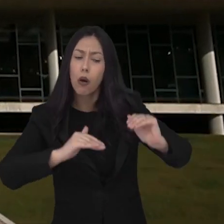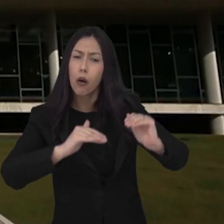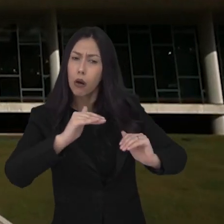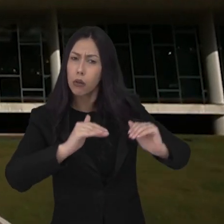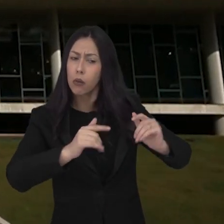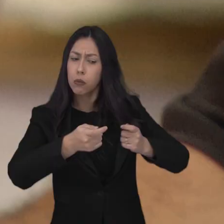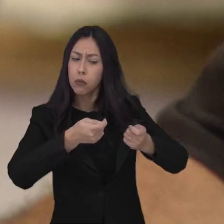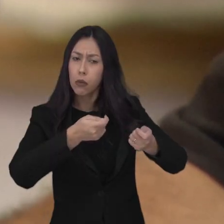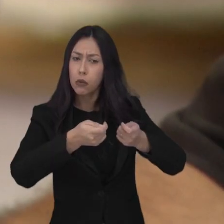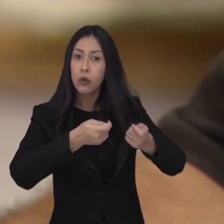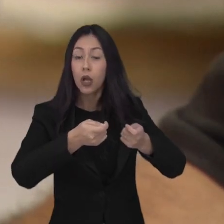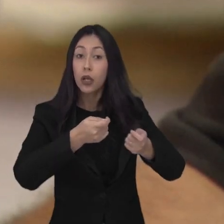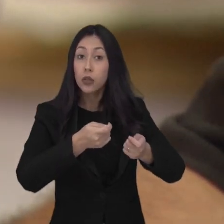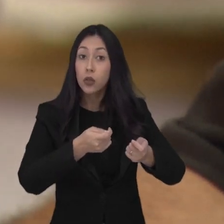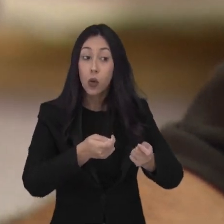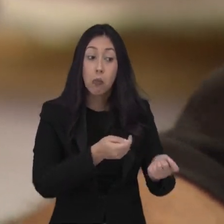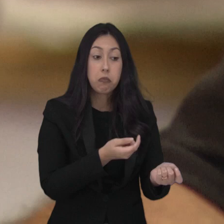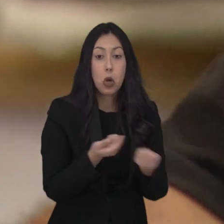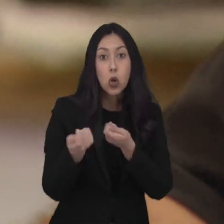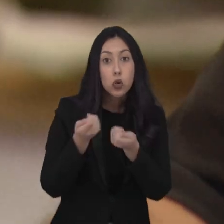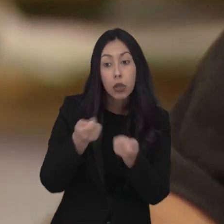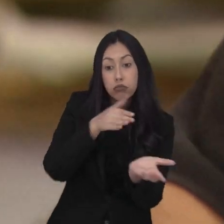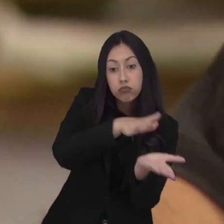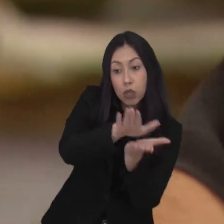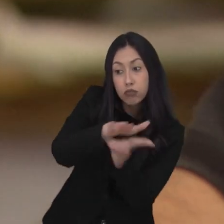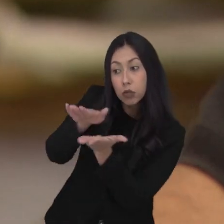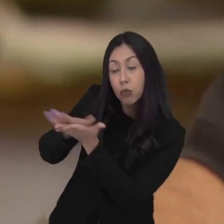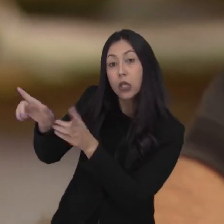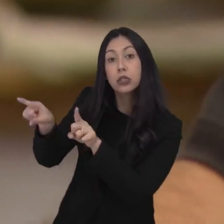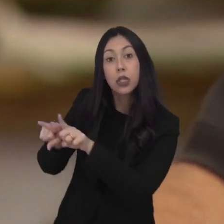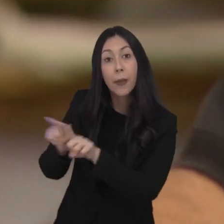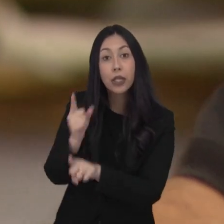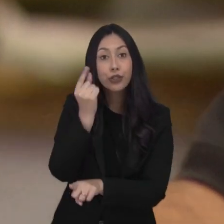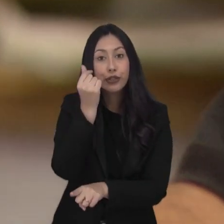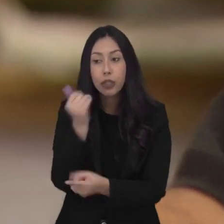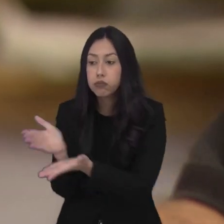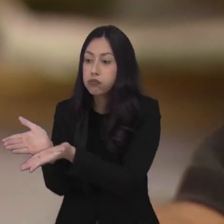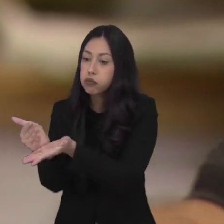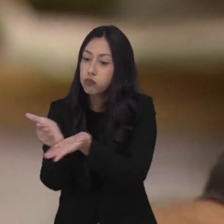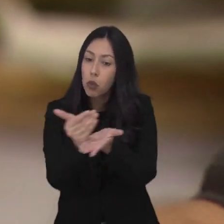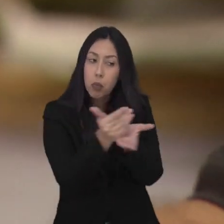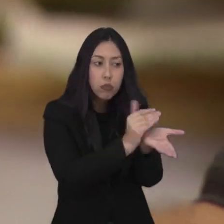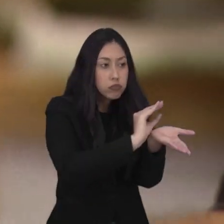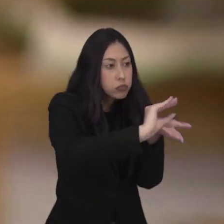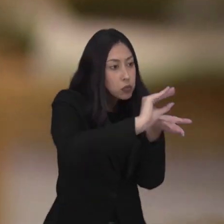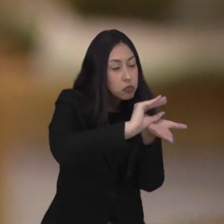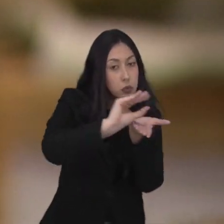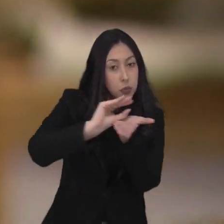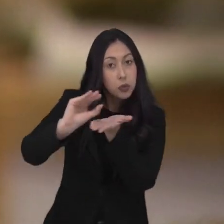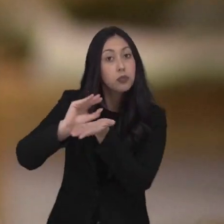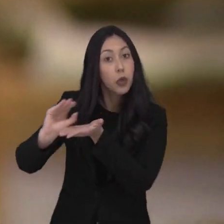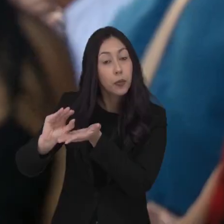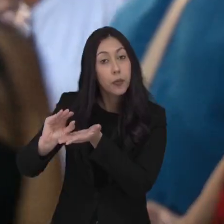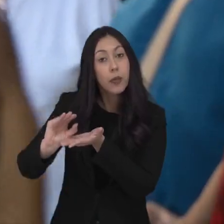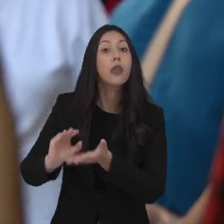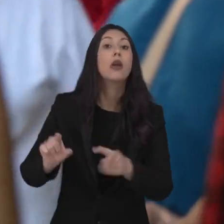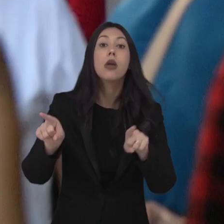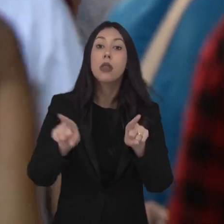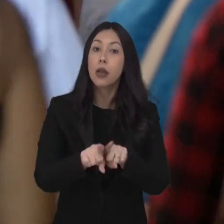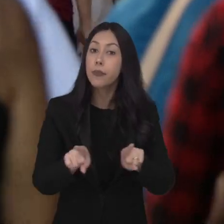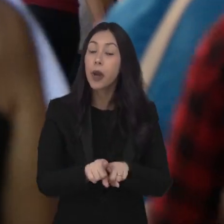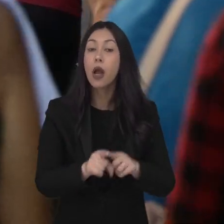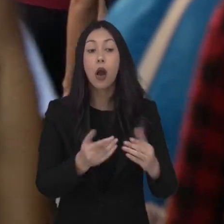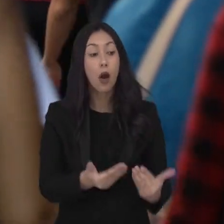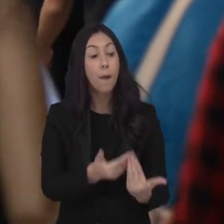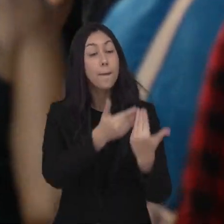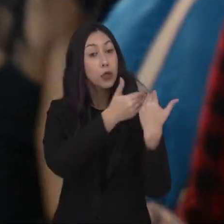contas públicas, por meio do controle de gastos e da gestão dos valores arrecadados pelos impostos. Ele